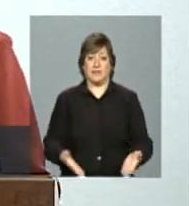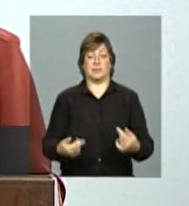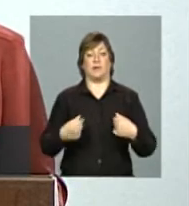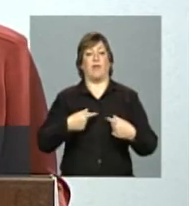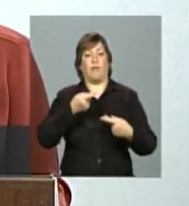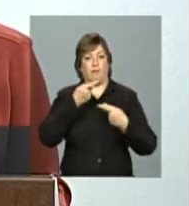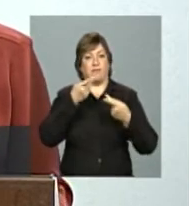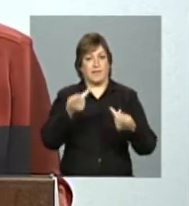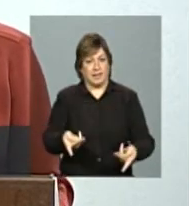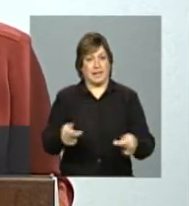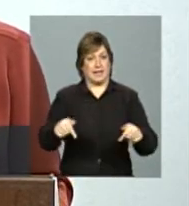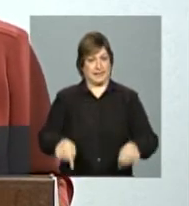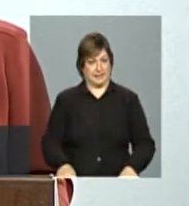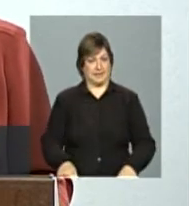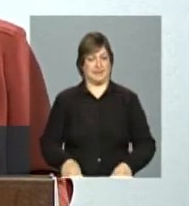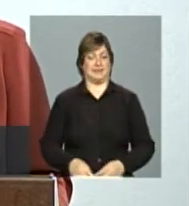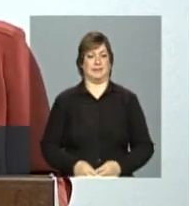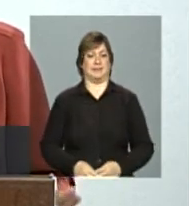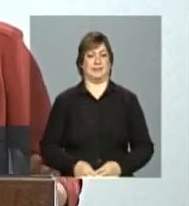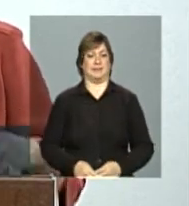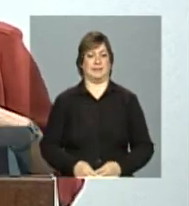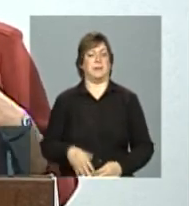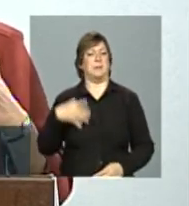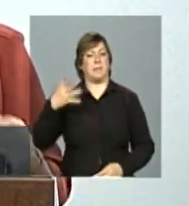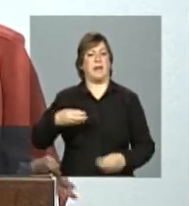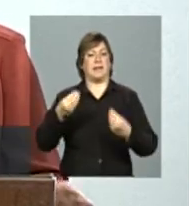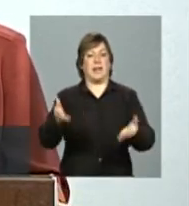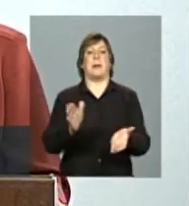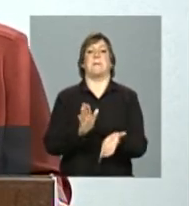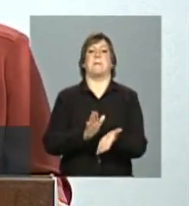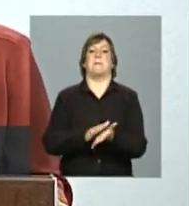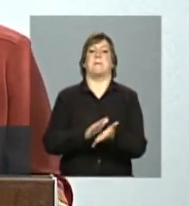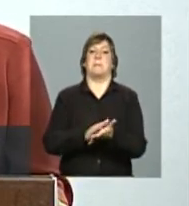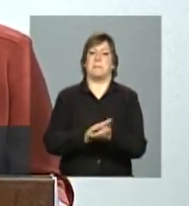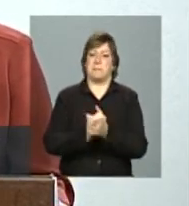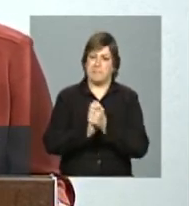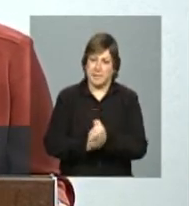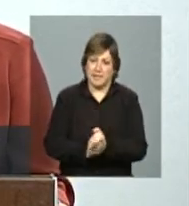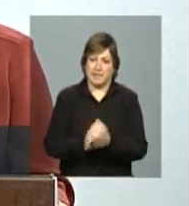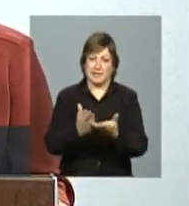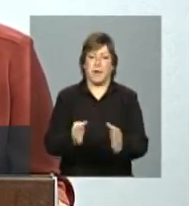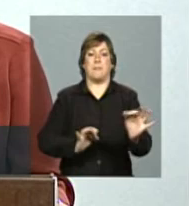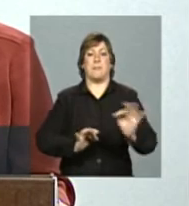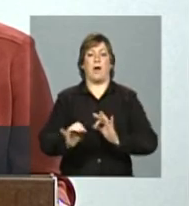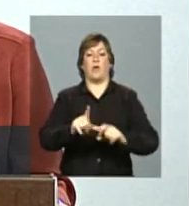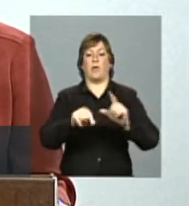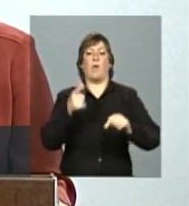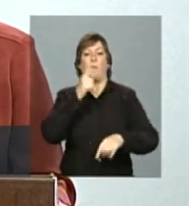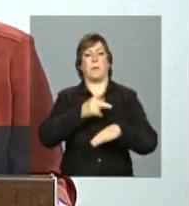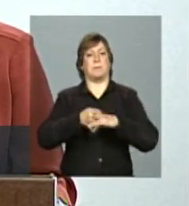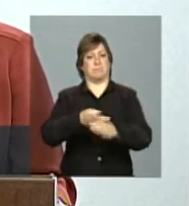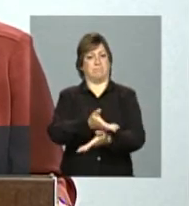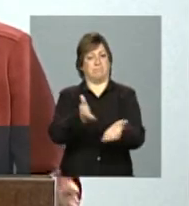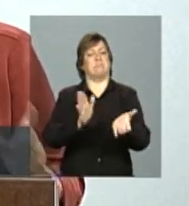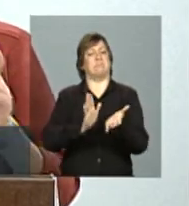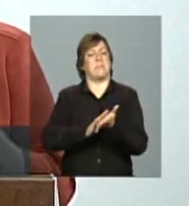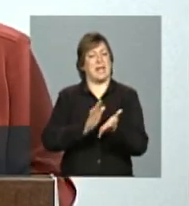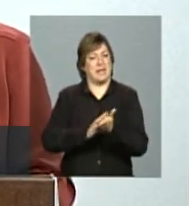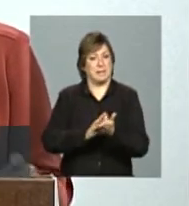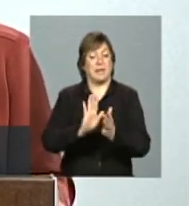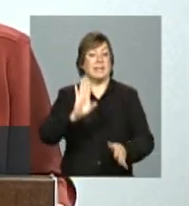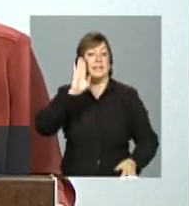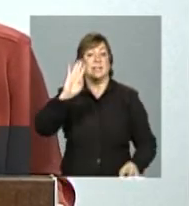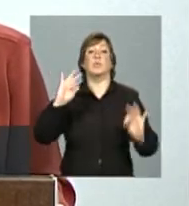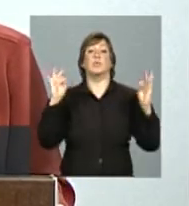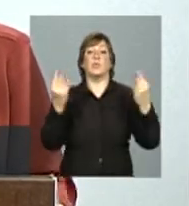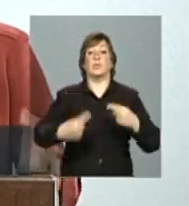aqui Parabéns aos projetos selecionados mas sobretudo Parabéns a